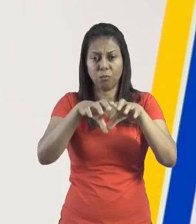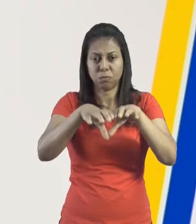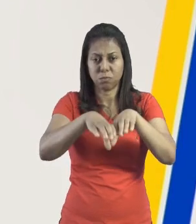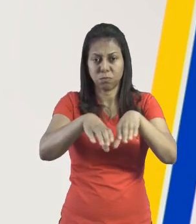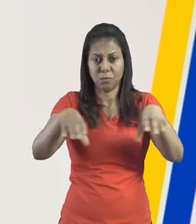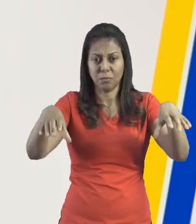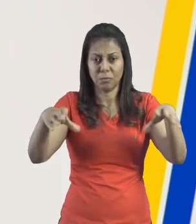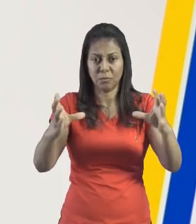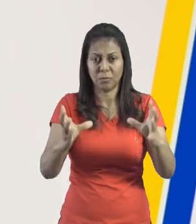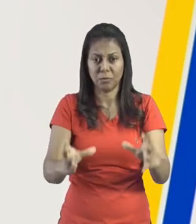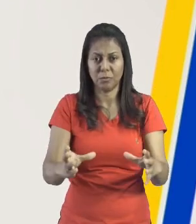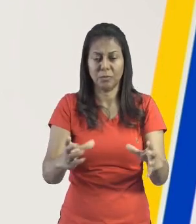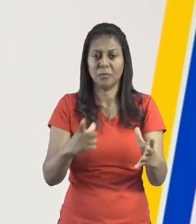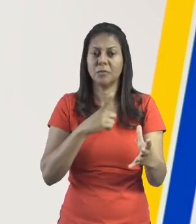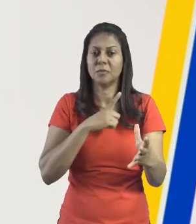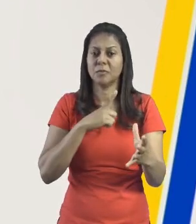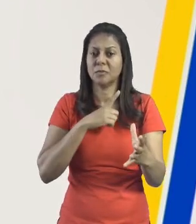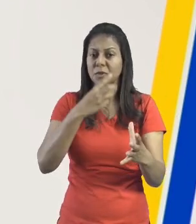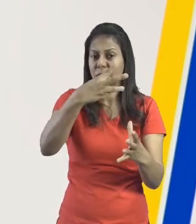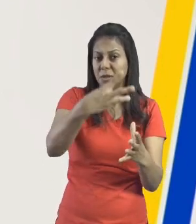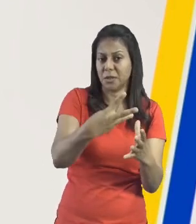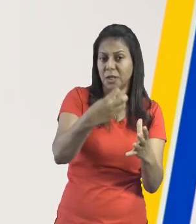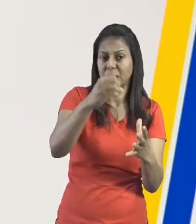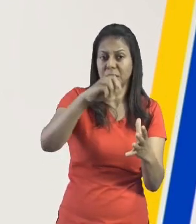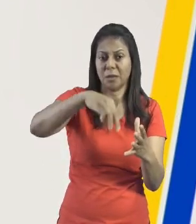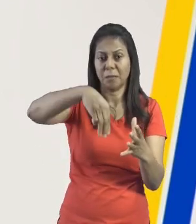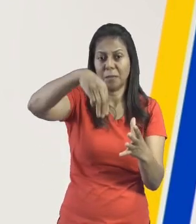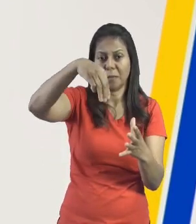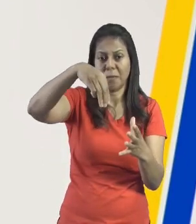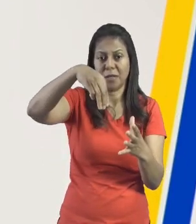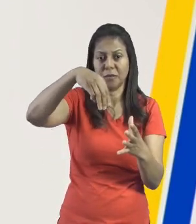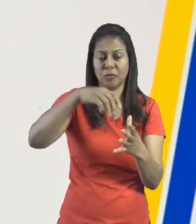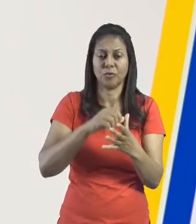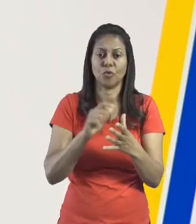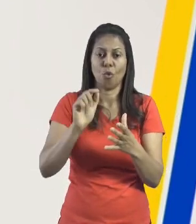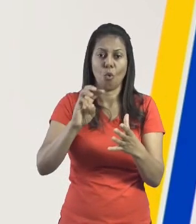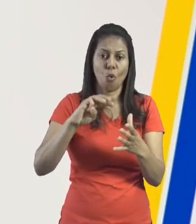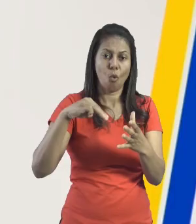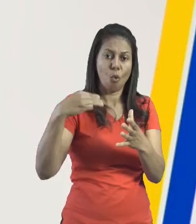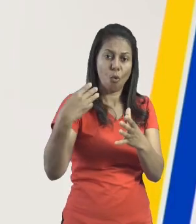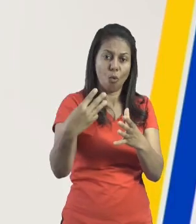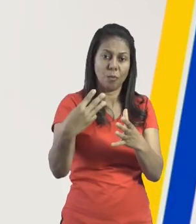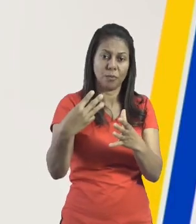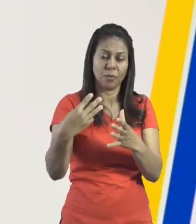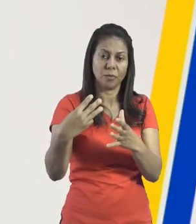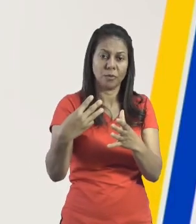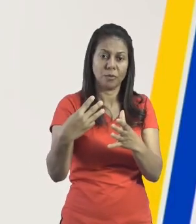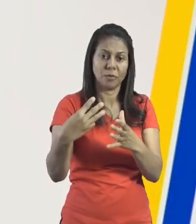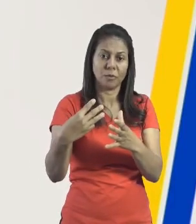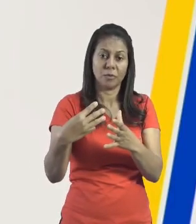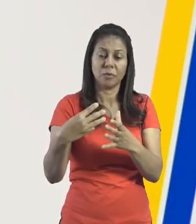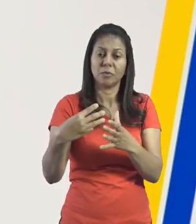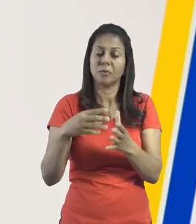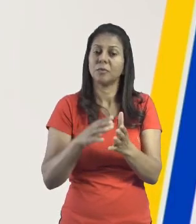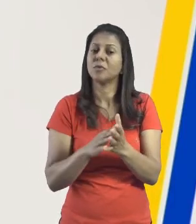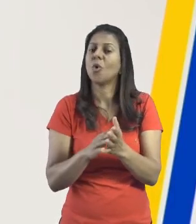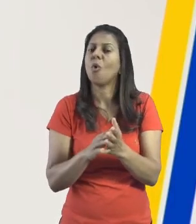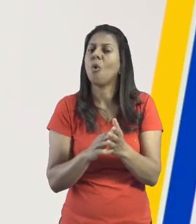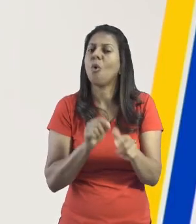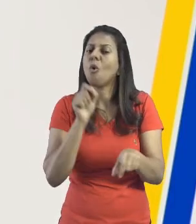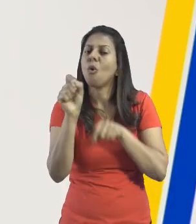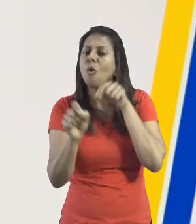paralelepípedo da figura é 30 metros cúbicos. Aí ele diz aqui, ou ele pergunta, qual o